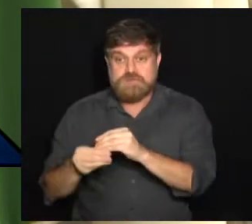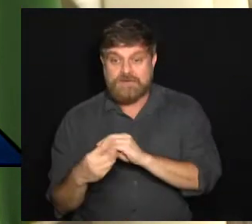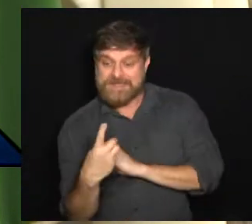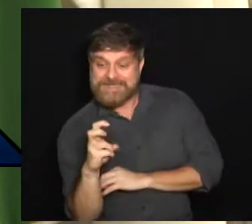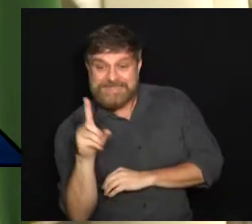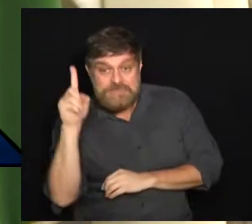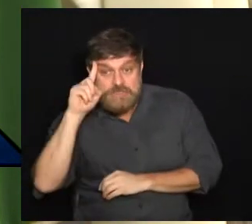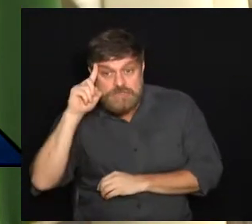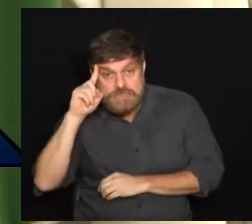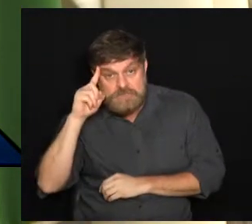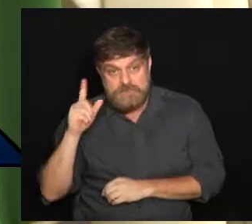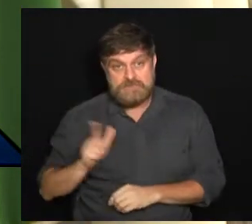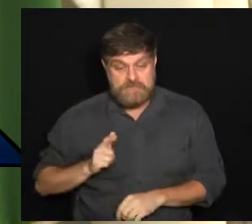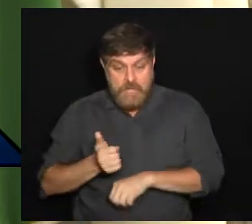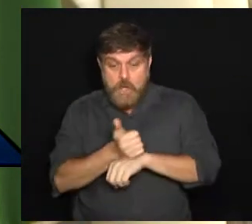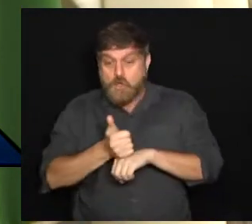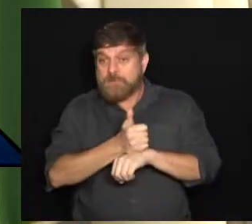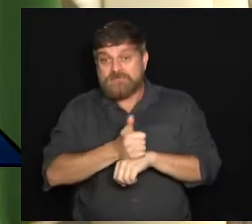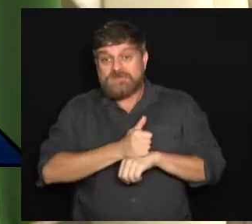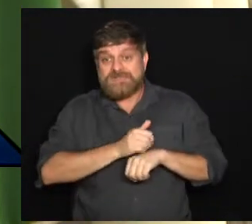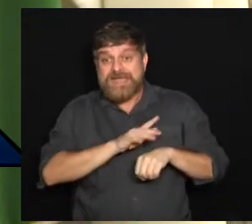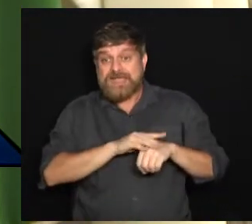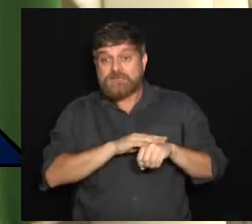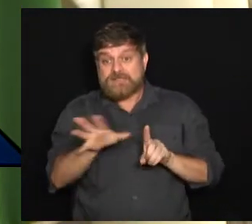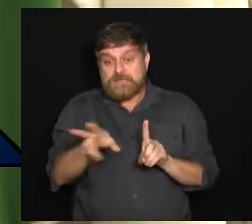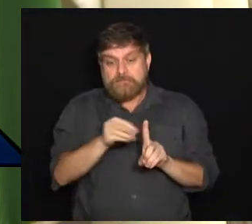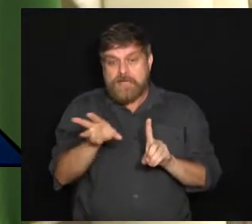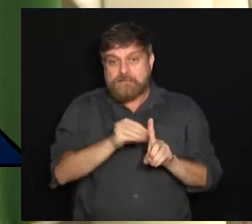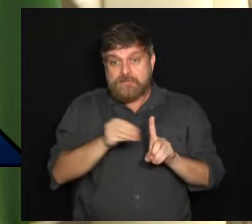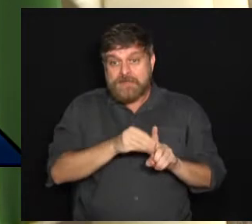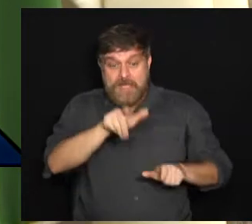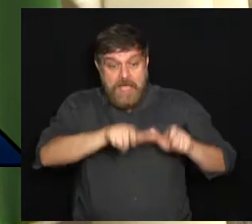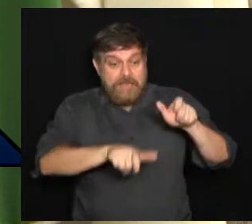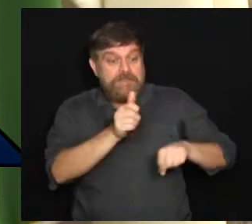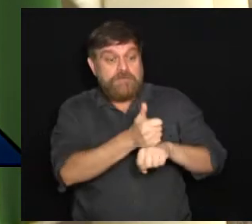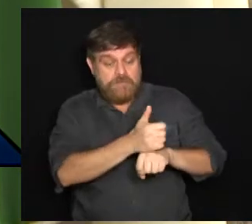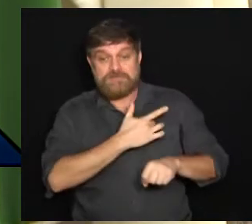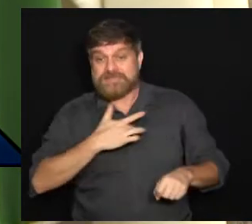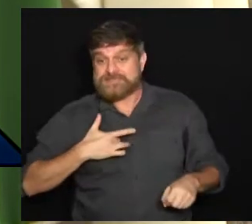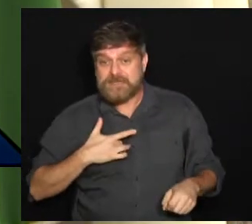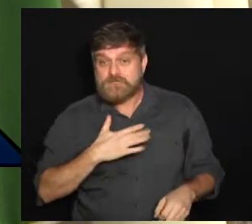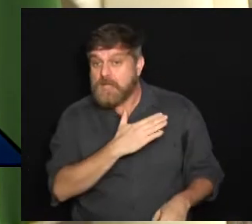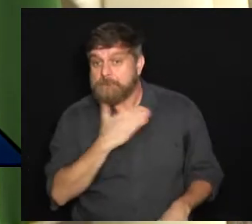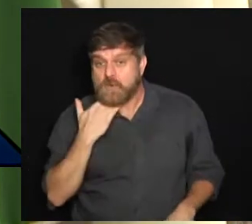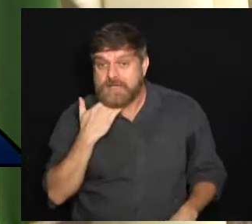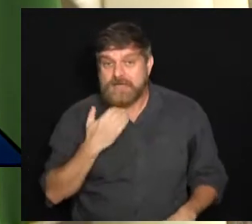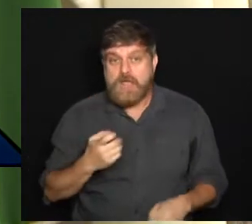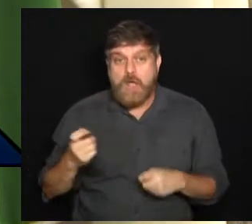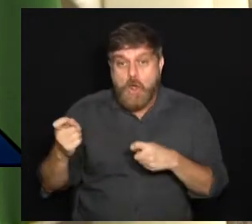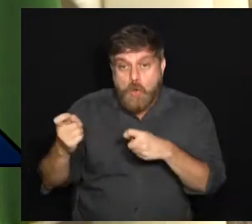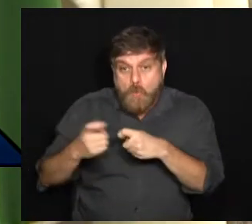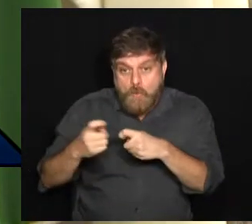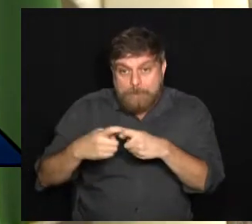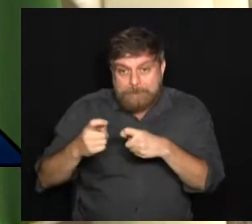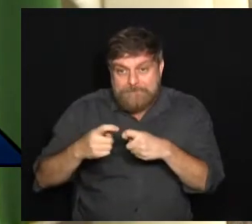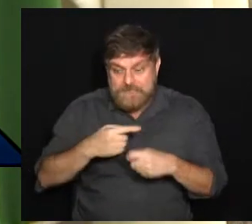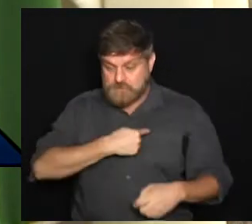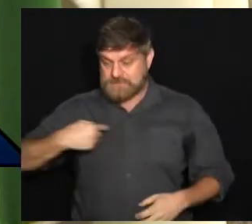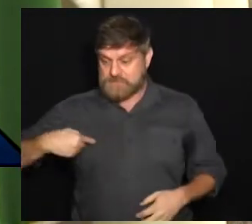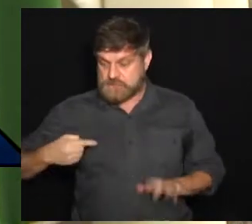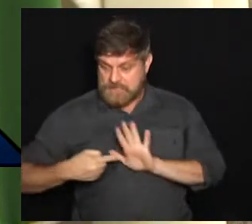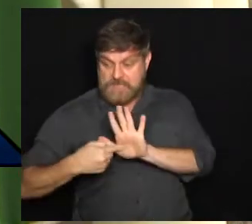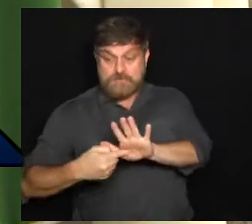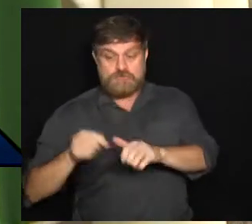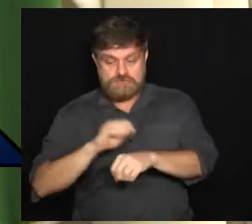dias de paciente em que os profissionais estão doentes. Sem contar que muitos morreram, inclusive. O médico chinês que revelou para o mundo que tinha um surto